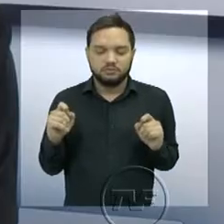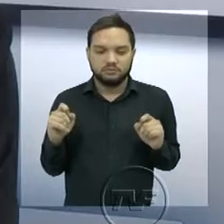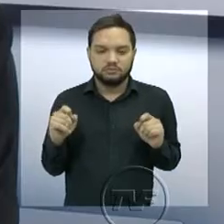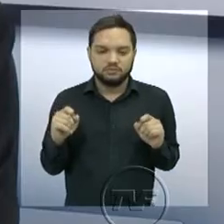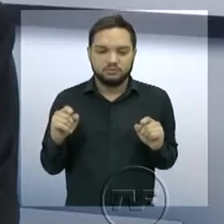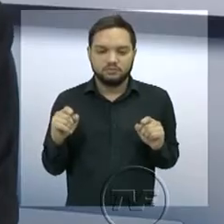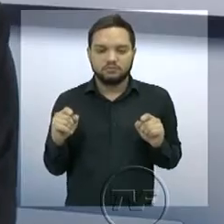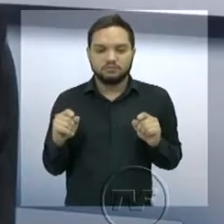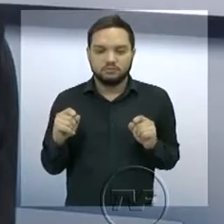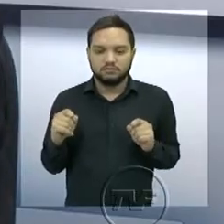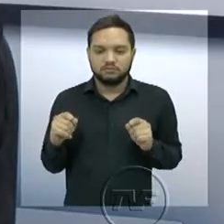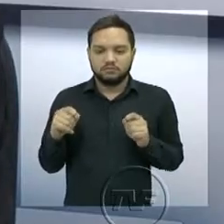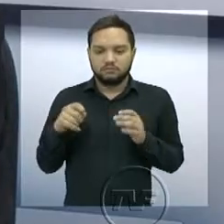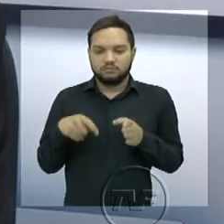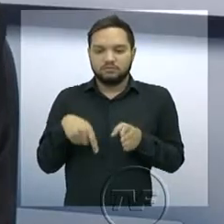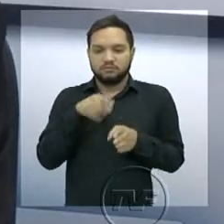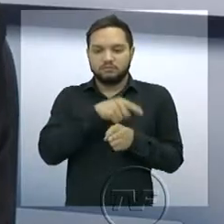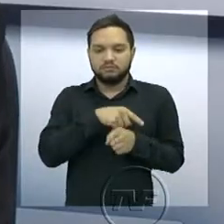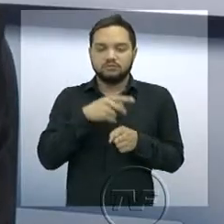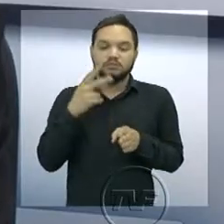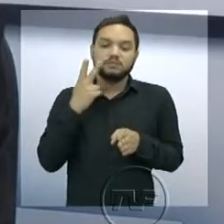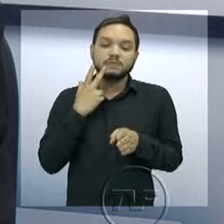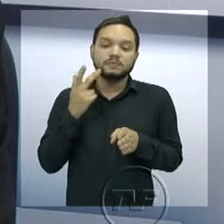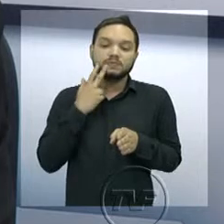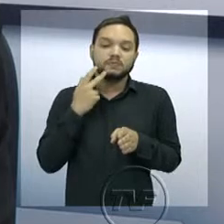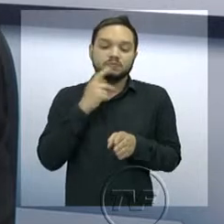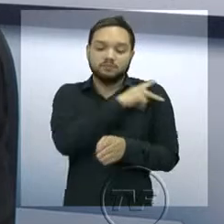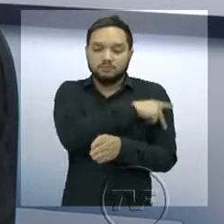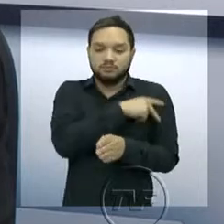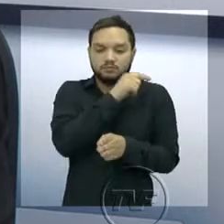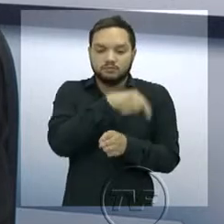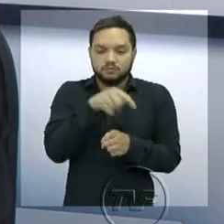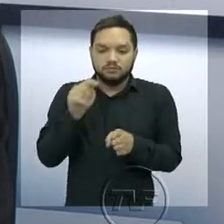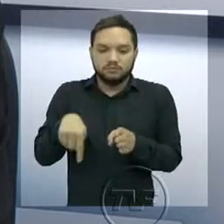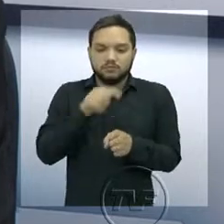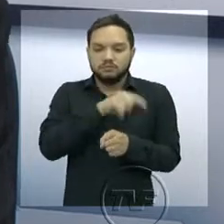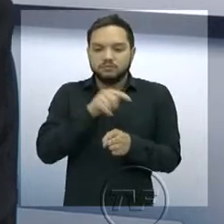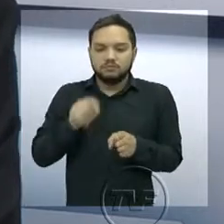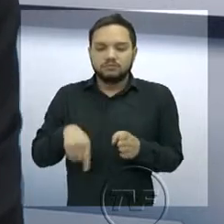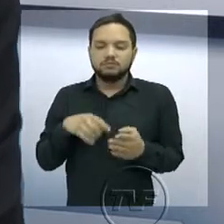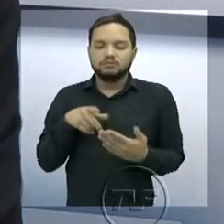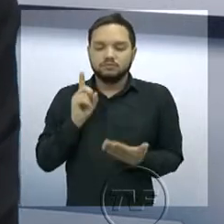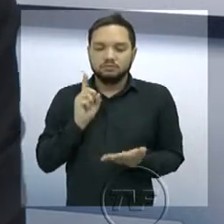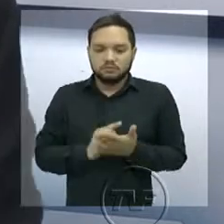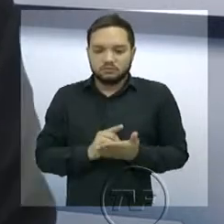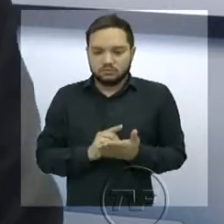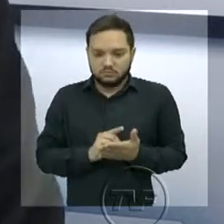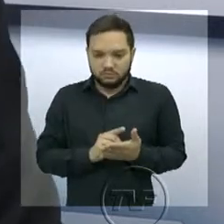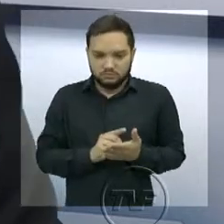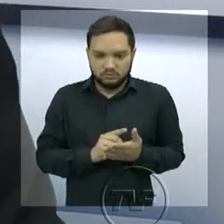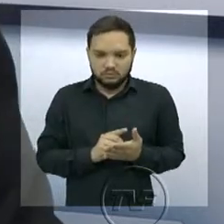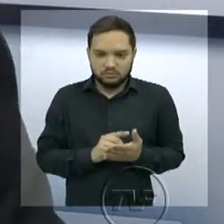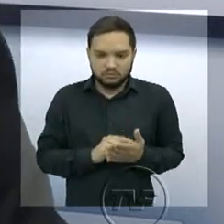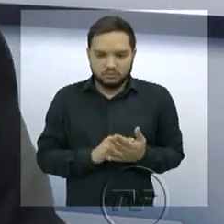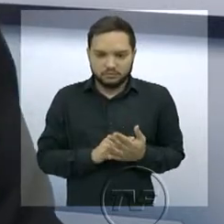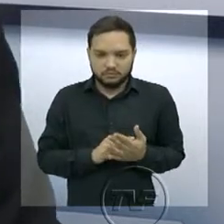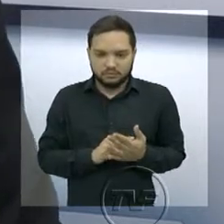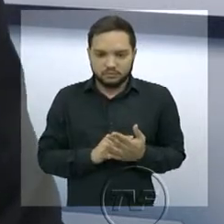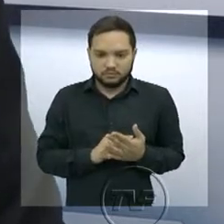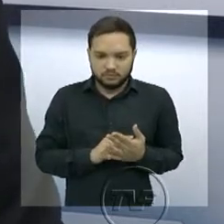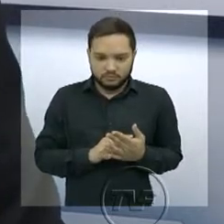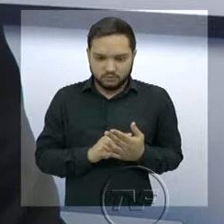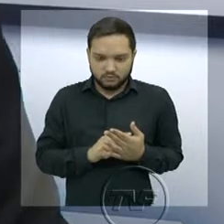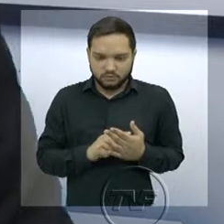da divisa, né, do Ceará com Piauí. Do Ceará com Piauí, e realmente para a organização